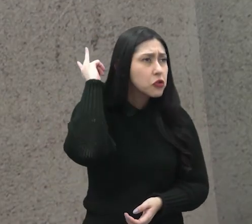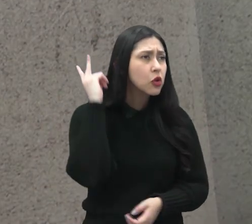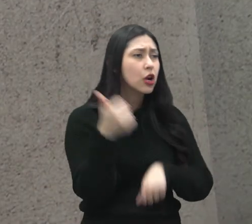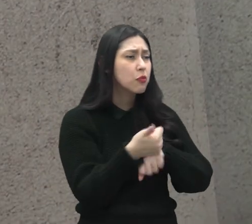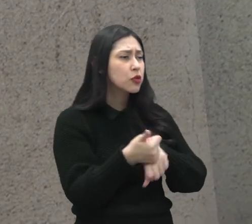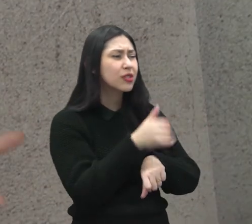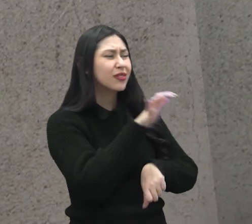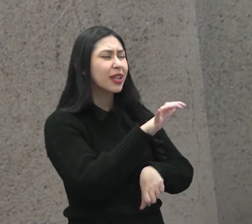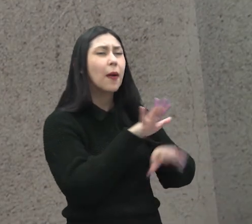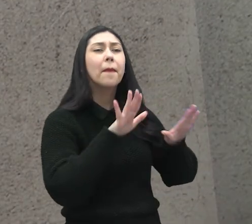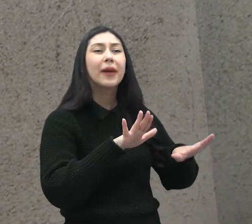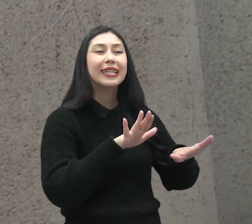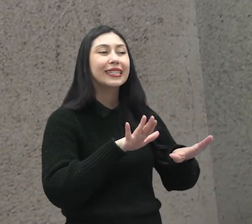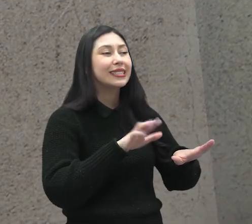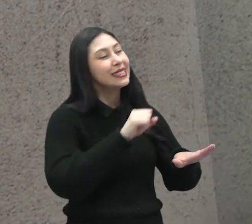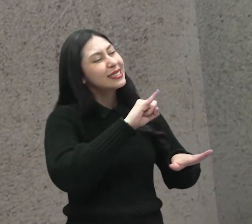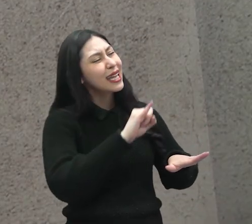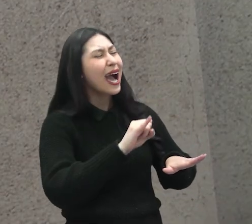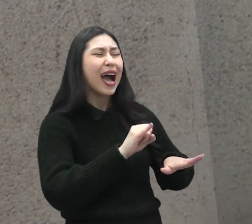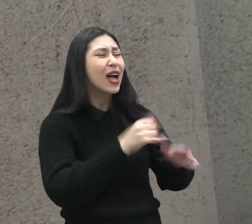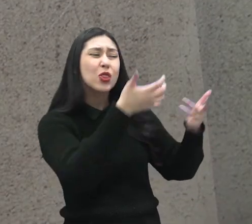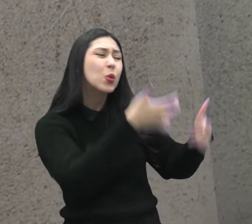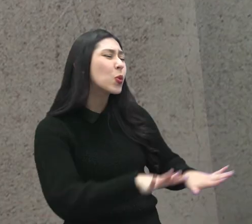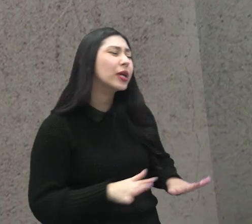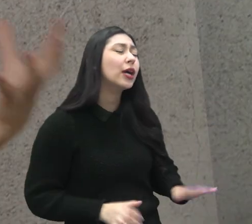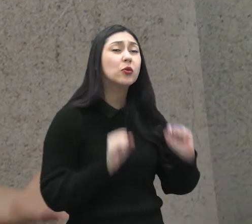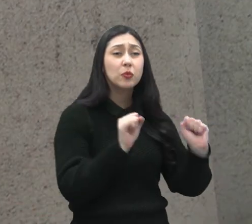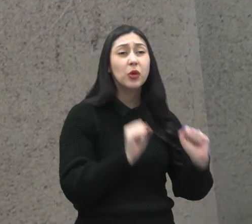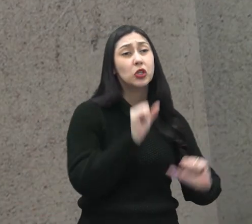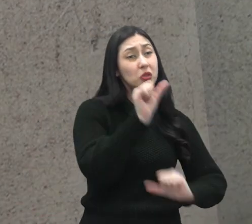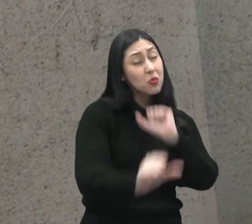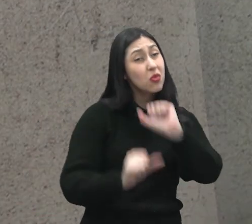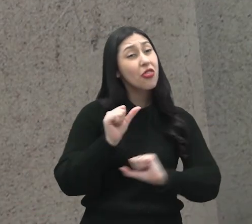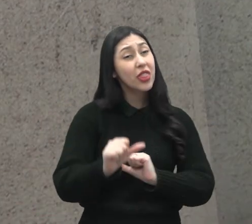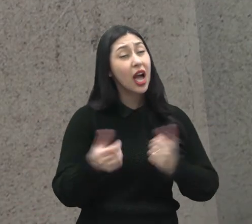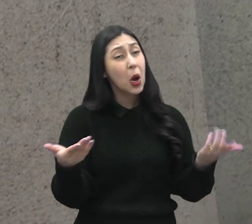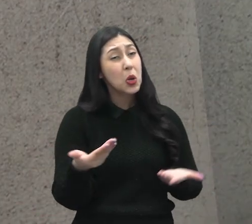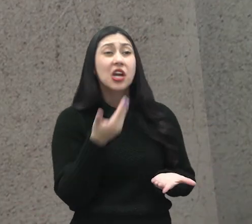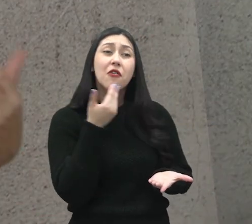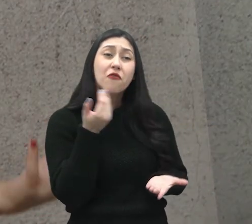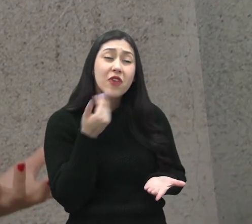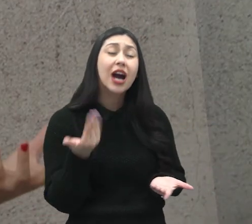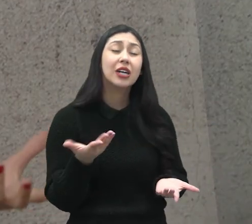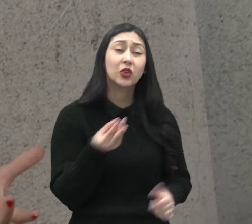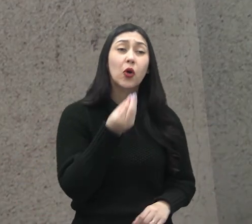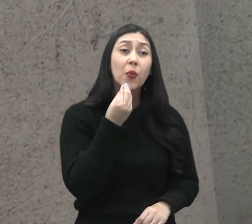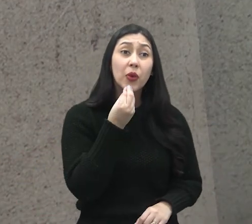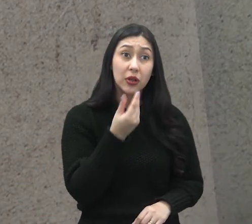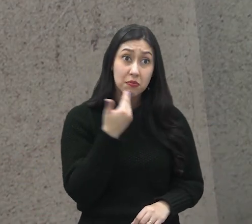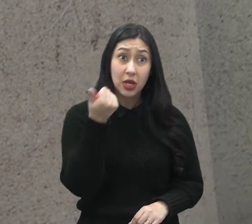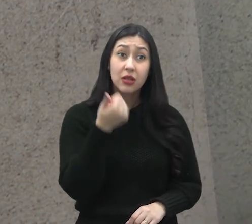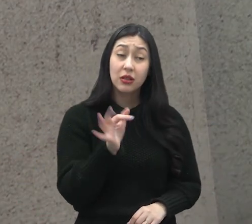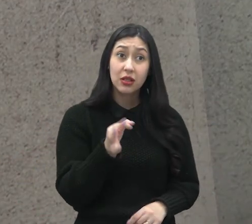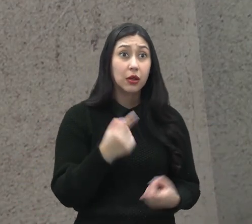profissão, mas aí é mais fácil também de voltar, né? Eu acho que também o mercado está mais aberto para isso, hoje são mais opções, porque é uma